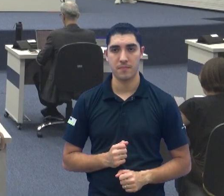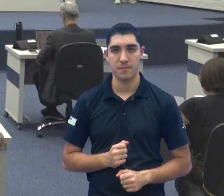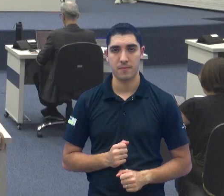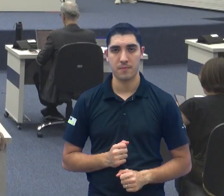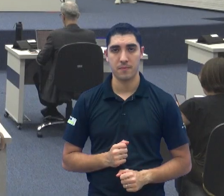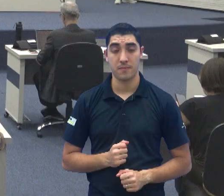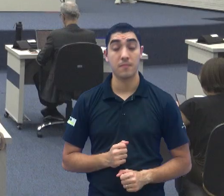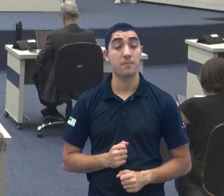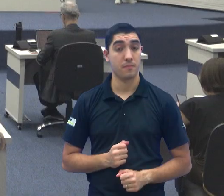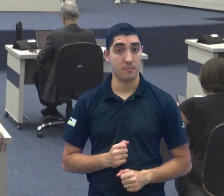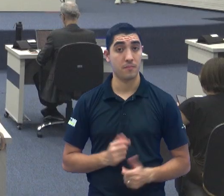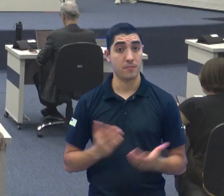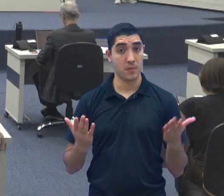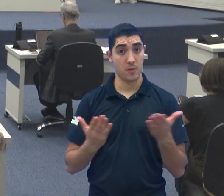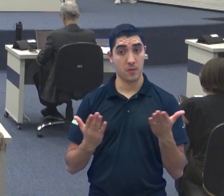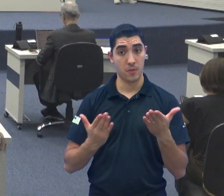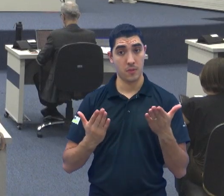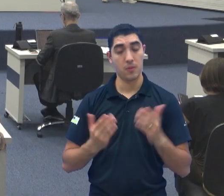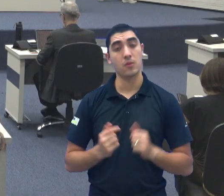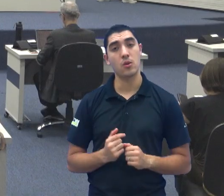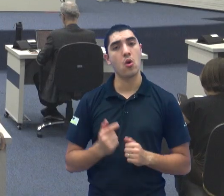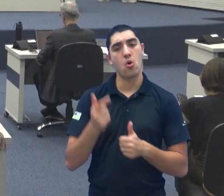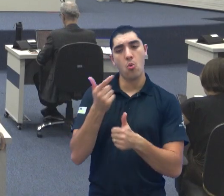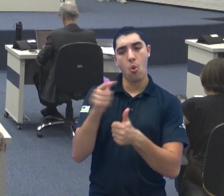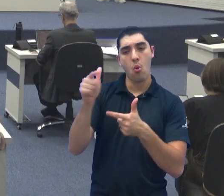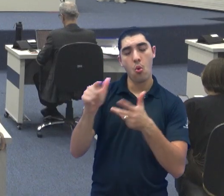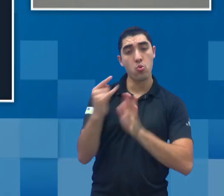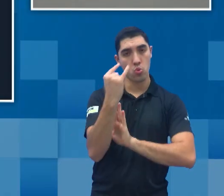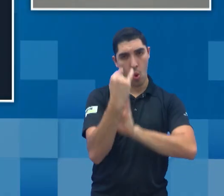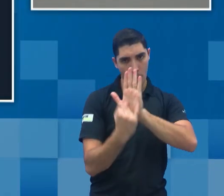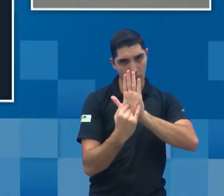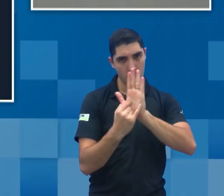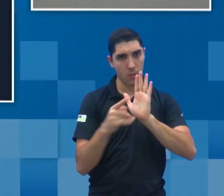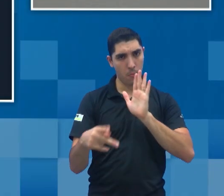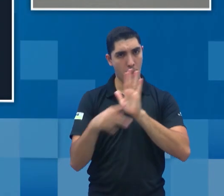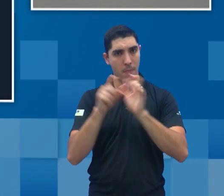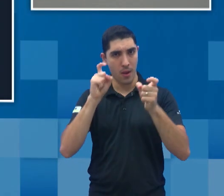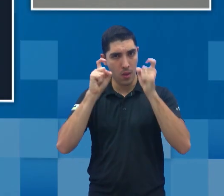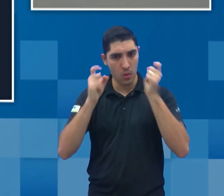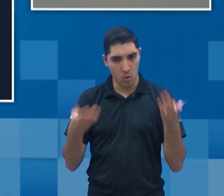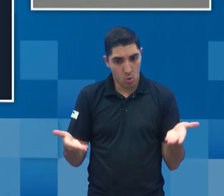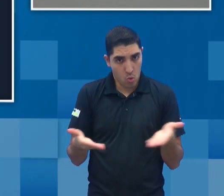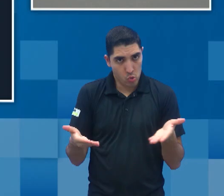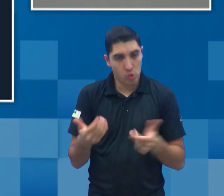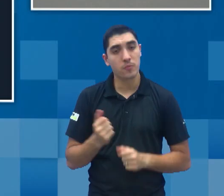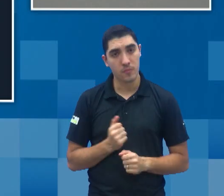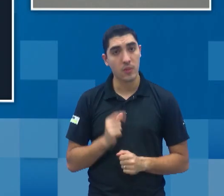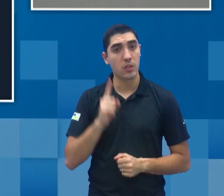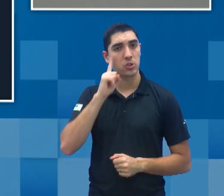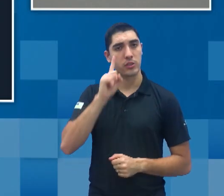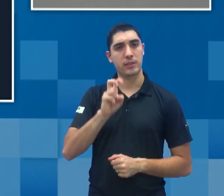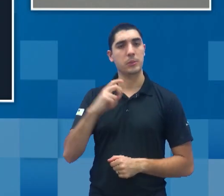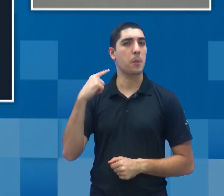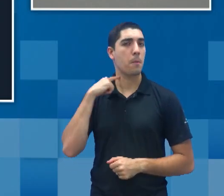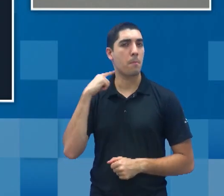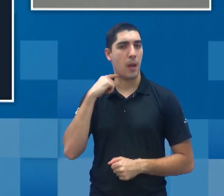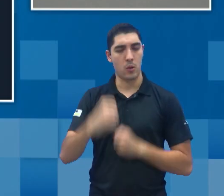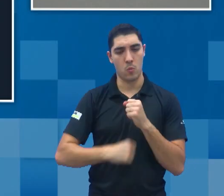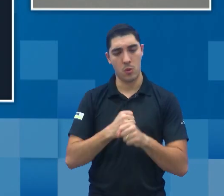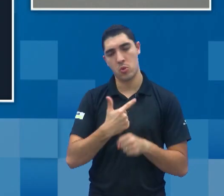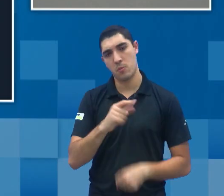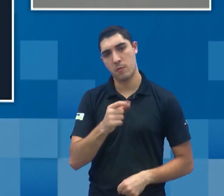Em votação, os demais requerimentos constantes na pauta da sessão de hoje, 5 de maio de 2026.